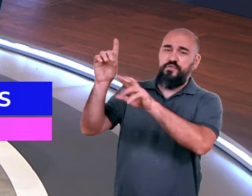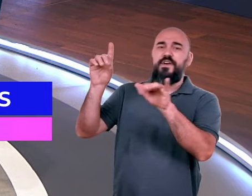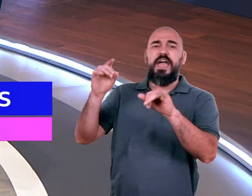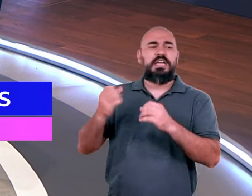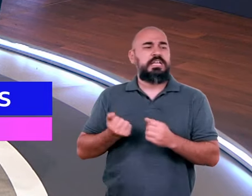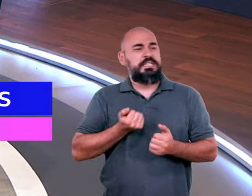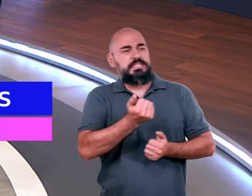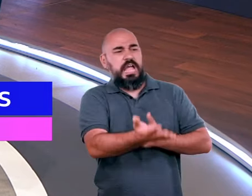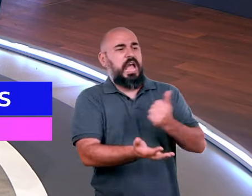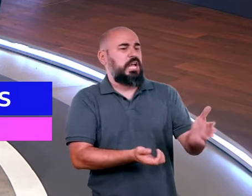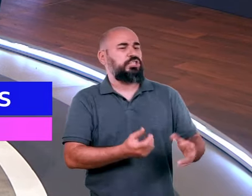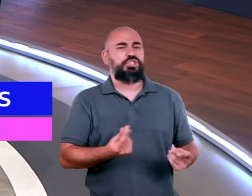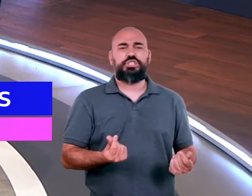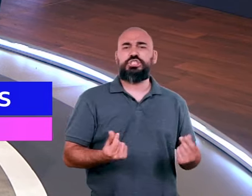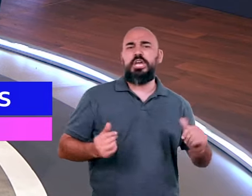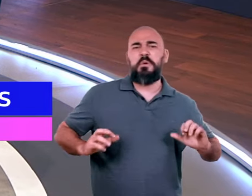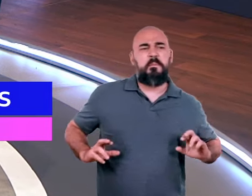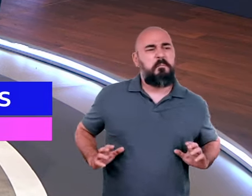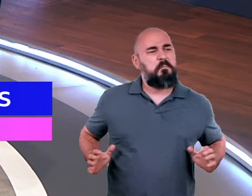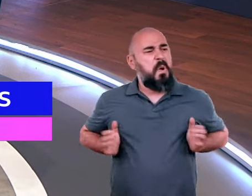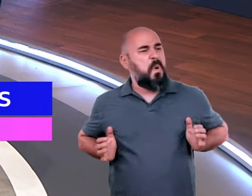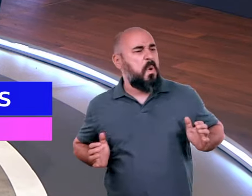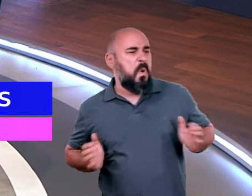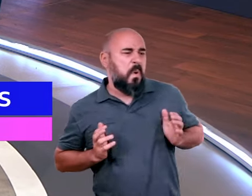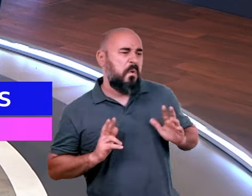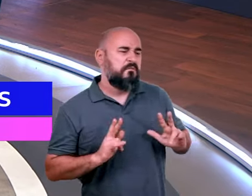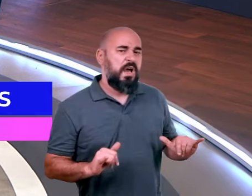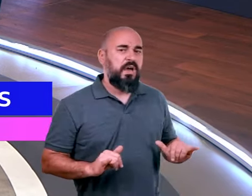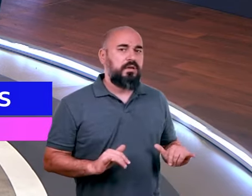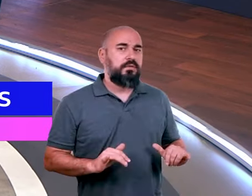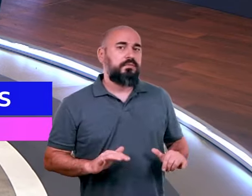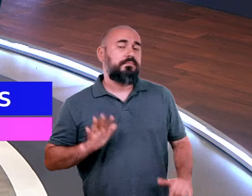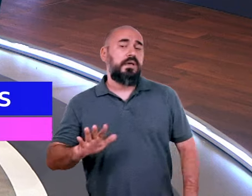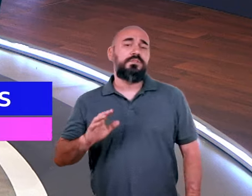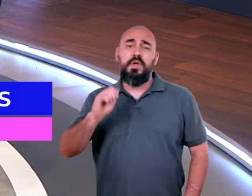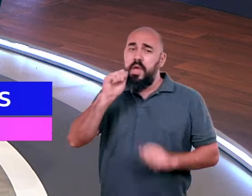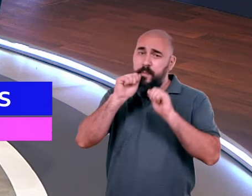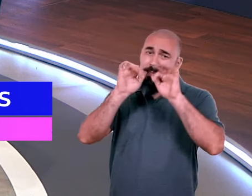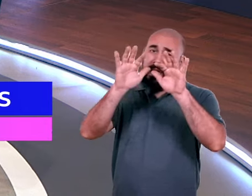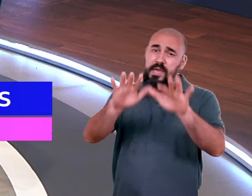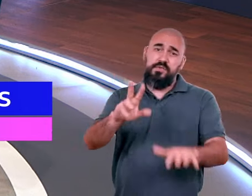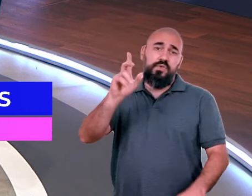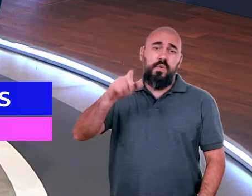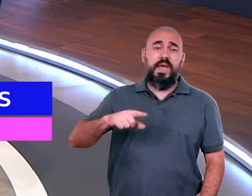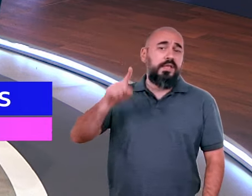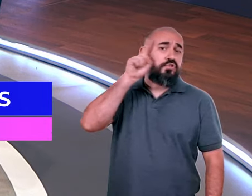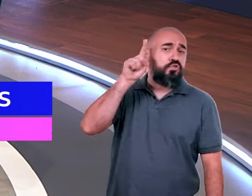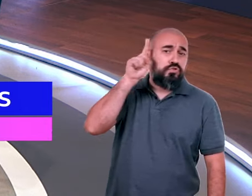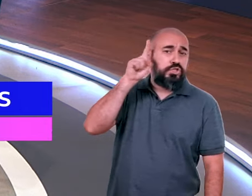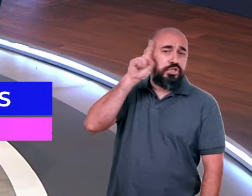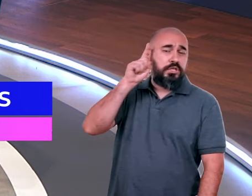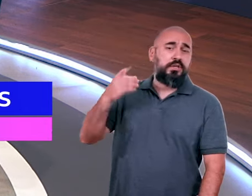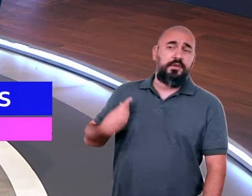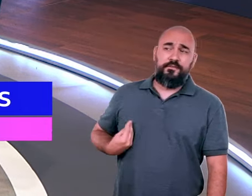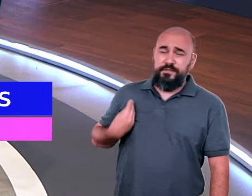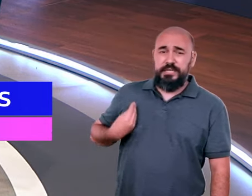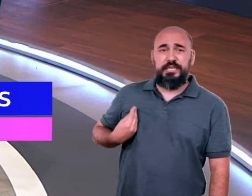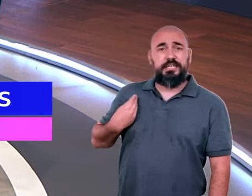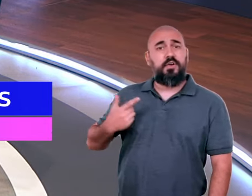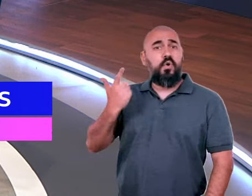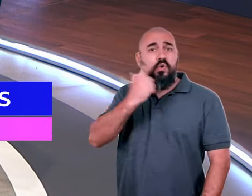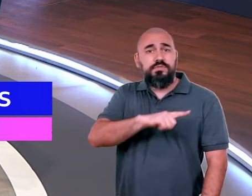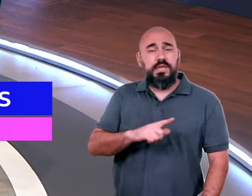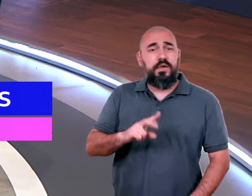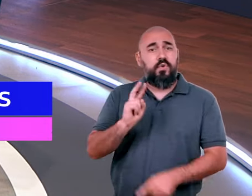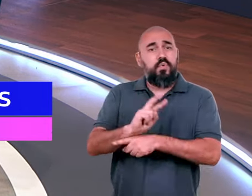do Senhor. As bênçãos incontáveis que Deus tem para a sua vida é o sustento que Ele vai te dar. É como Deus